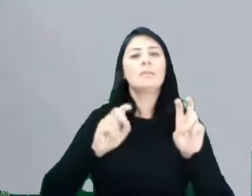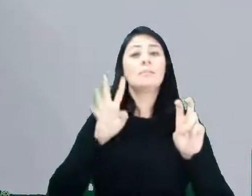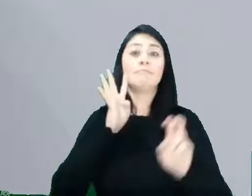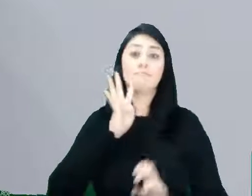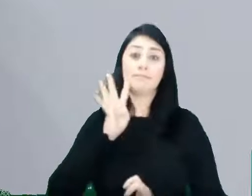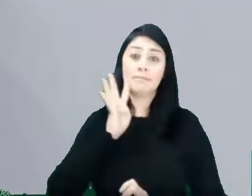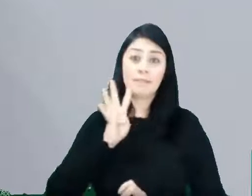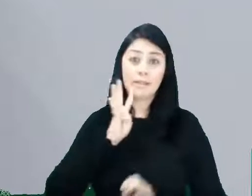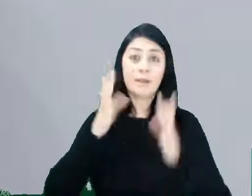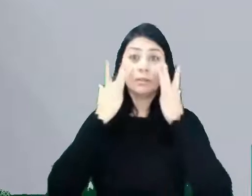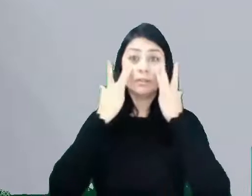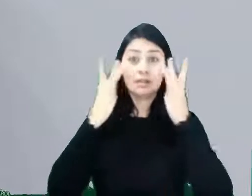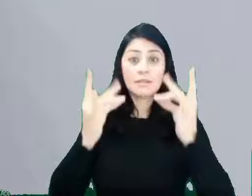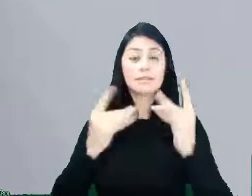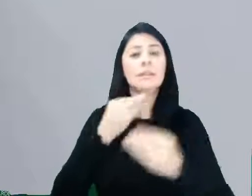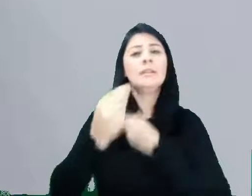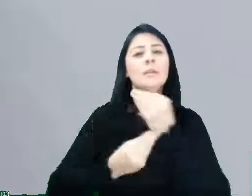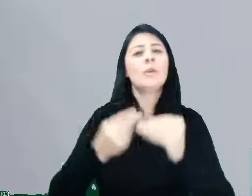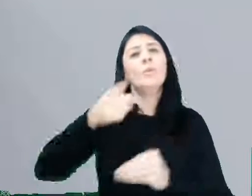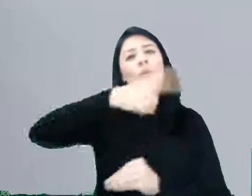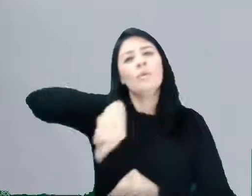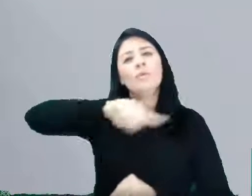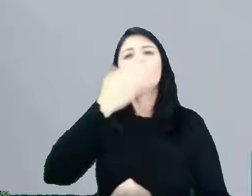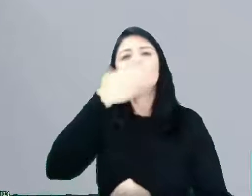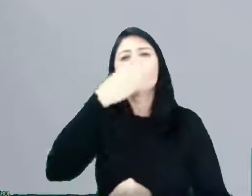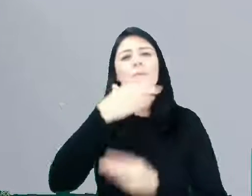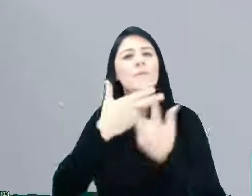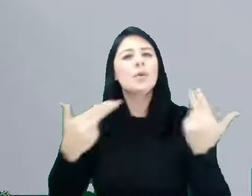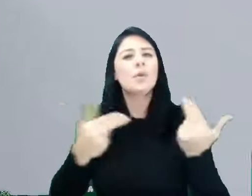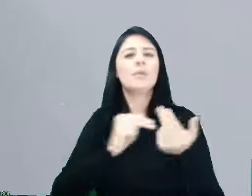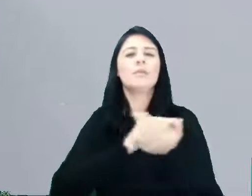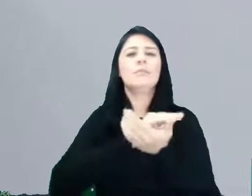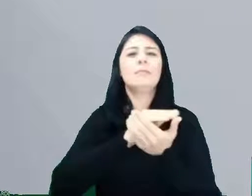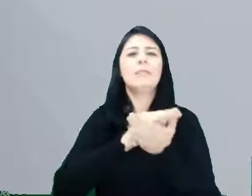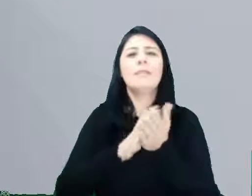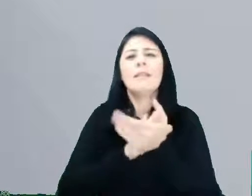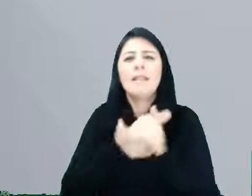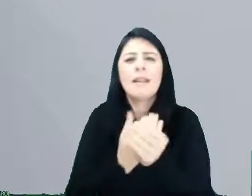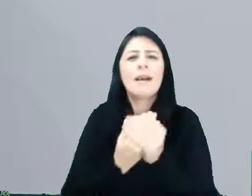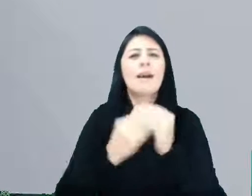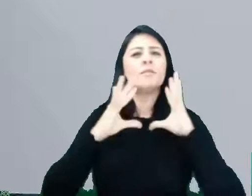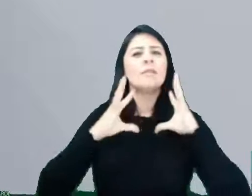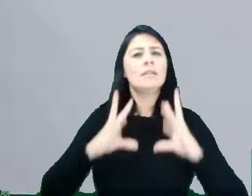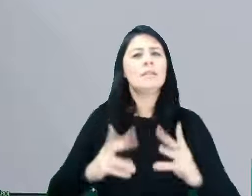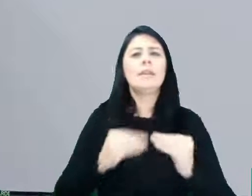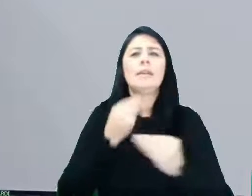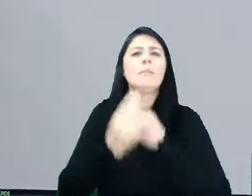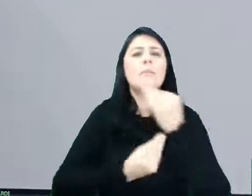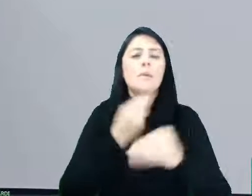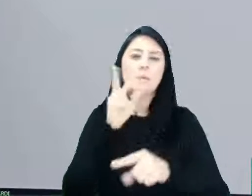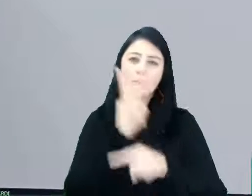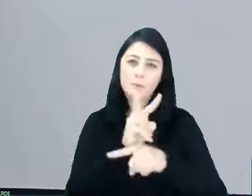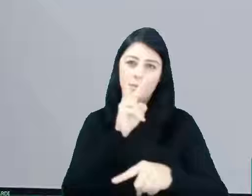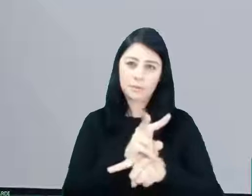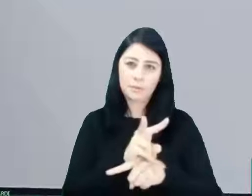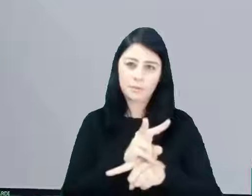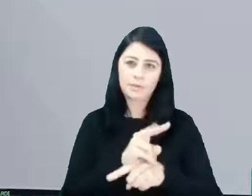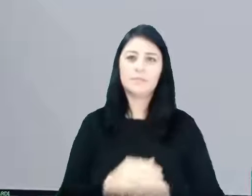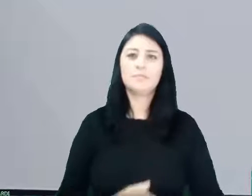bem legal de como nós devemos lavar as frutas, fazer a higiene dos